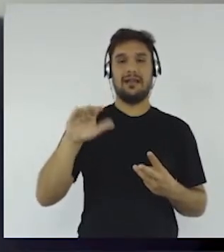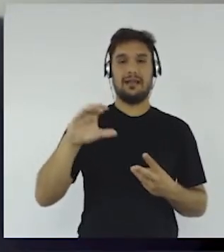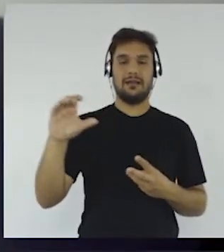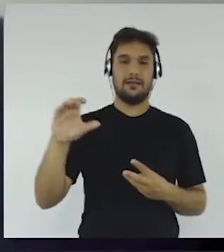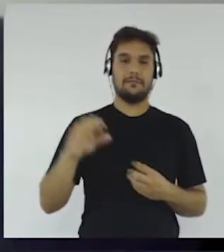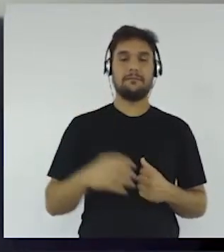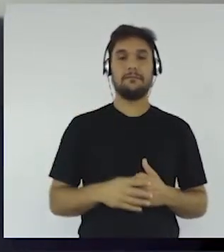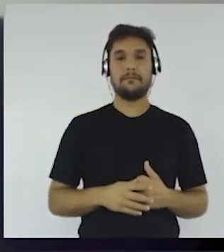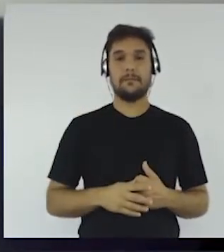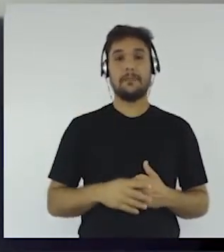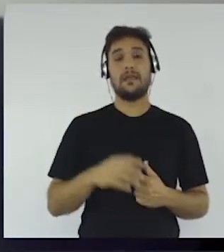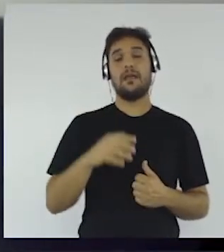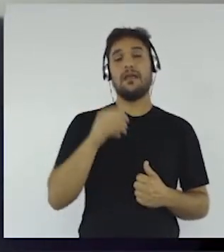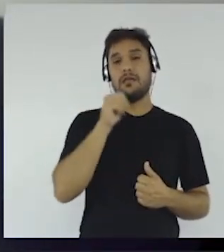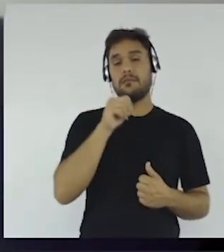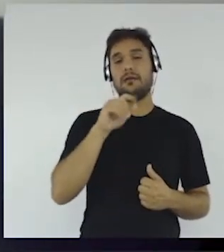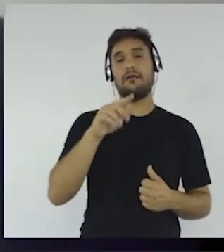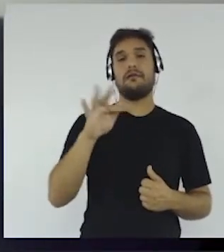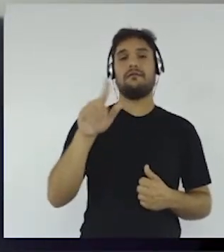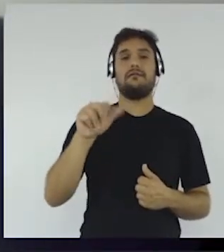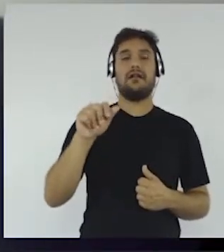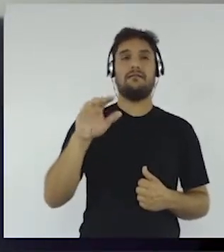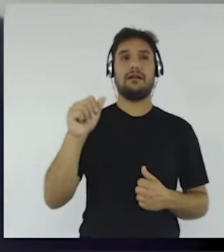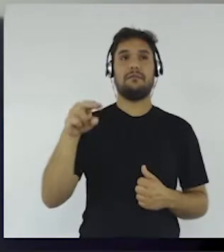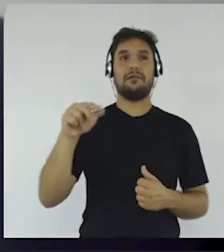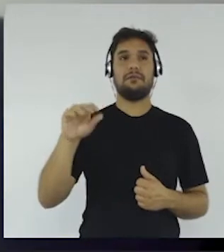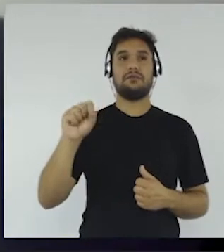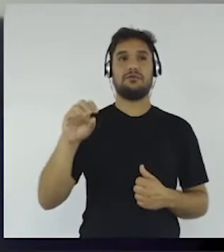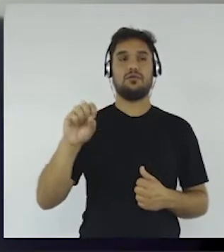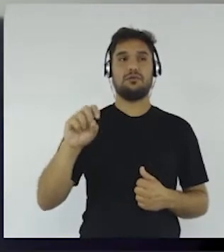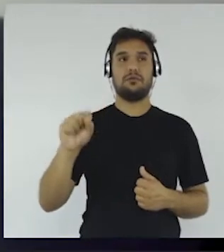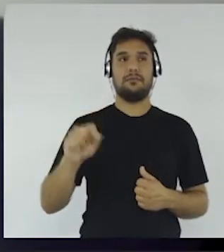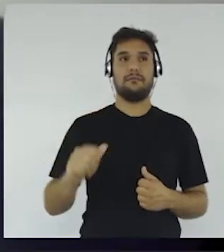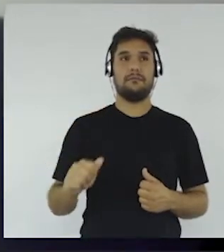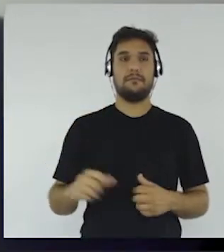Capanema de Souza e doutora Flávia Santos Capanema de Souza.